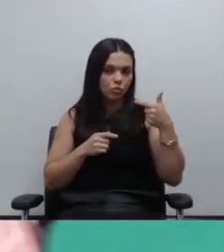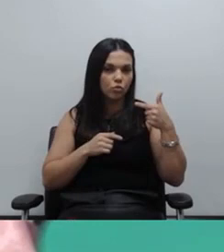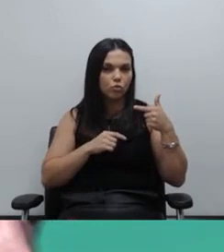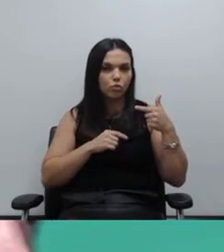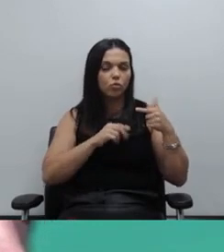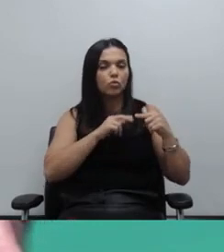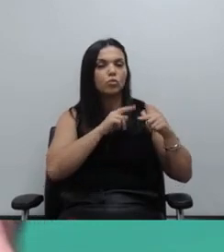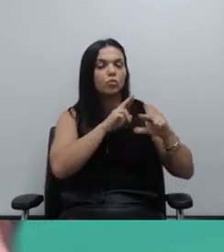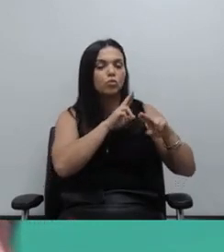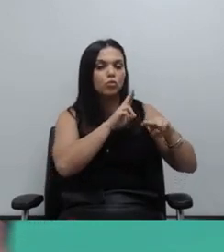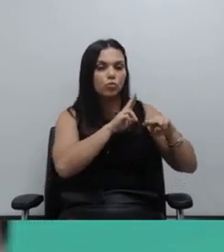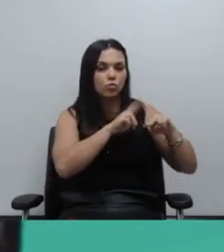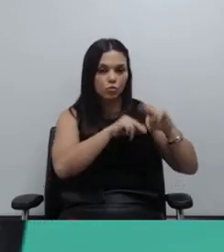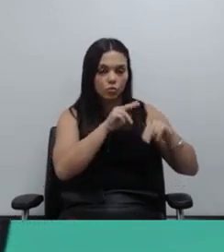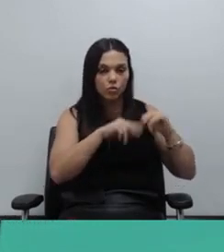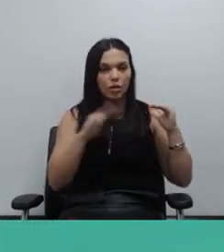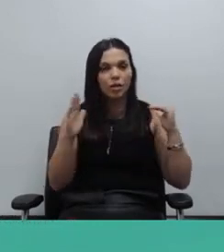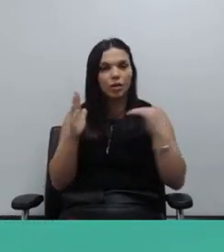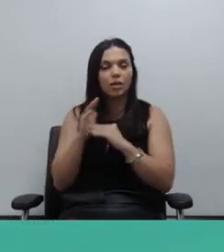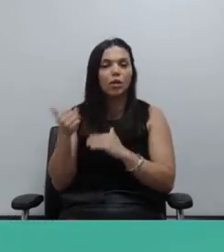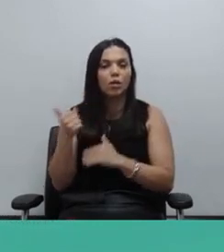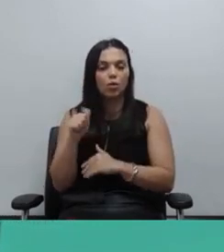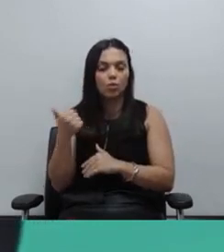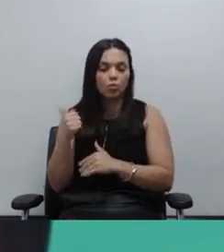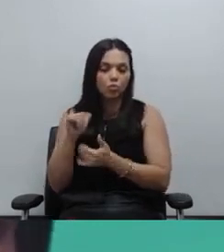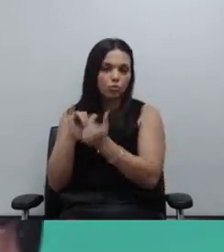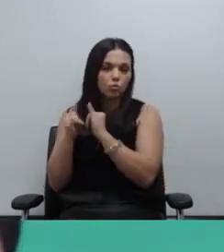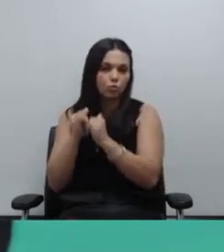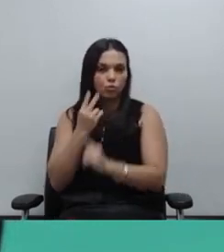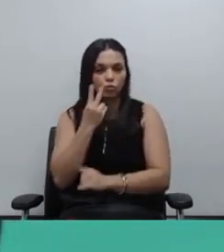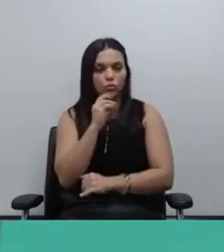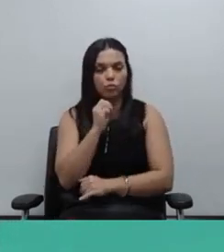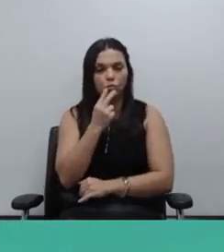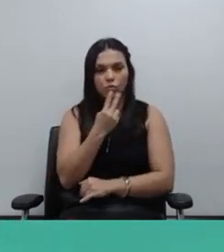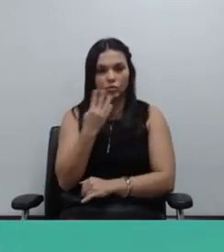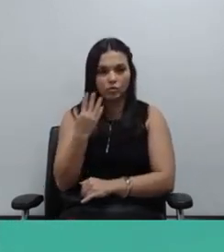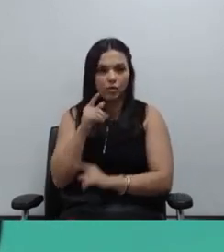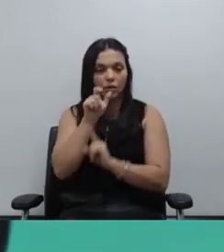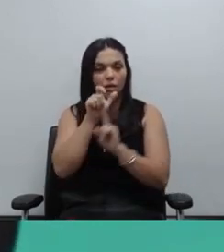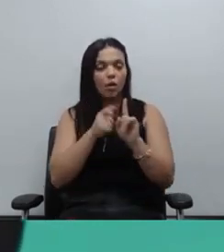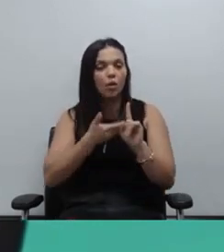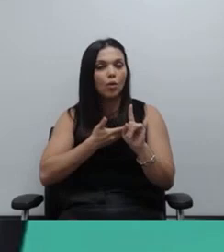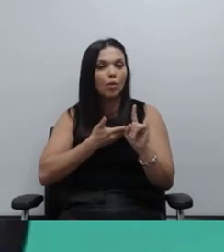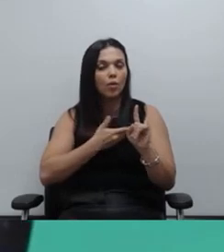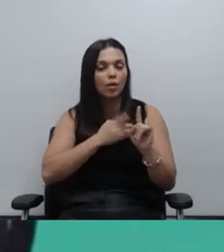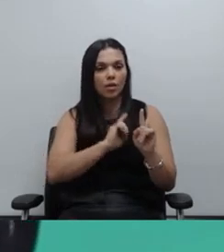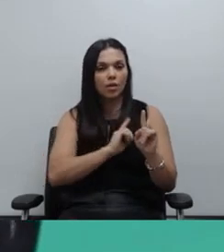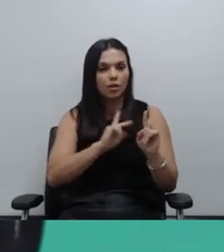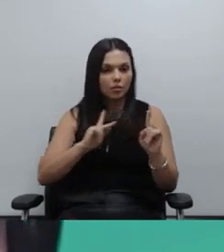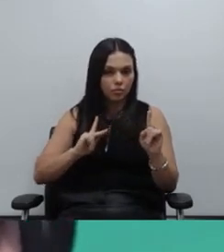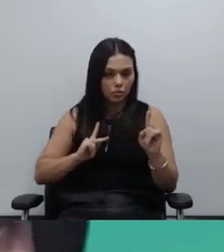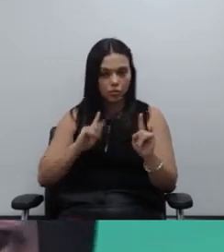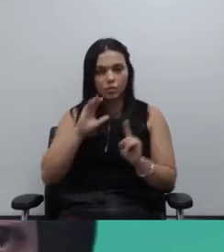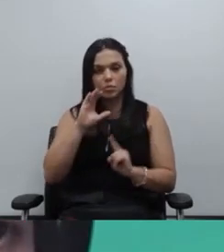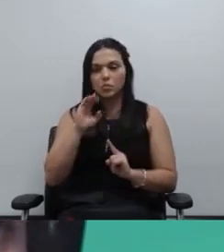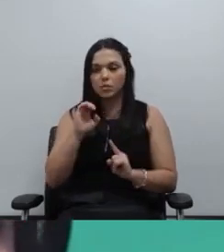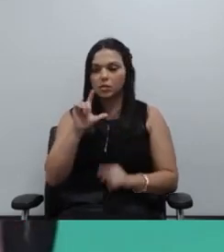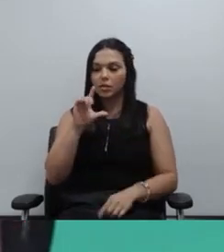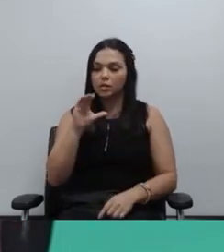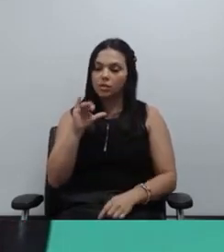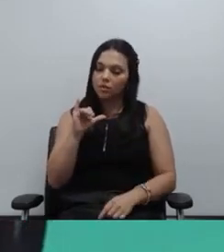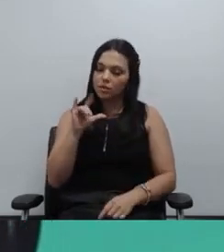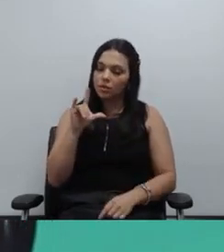de 2024, feito pela nossa colega defensora pública Cecília Nascimento